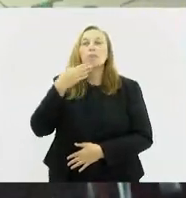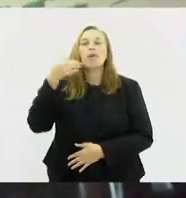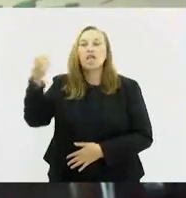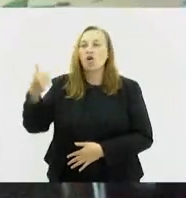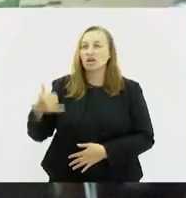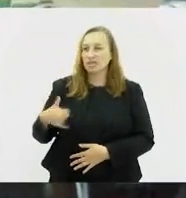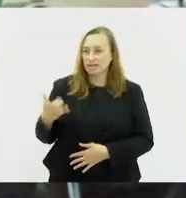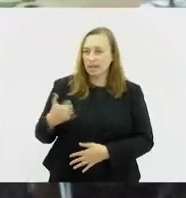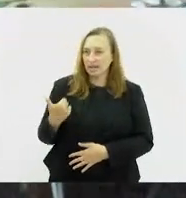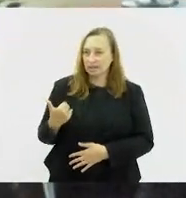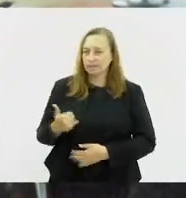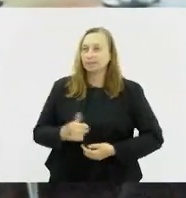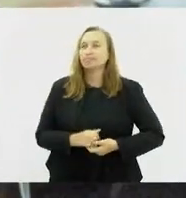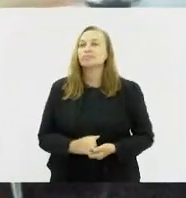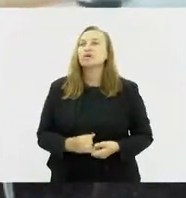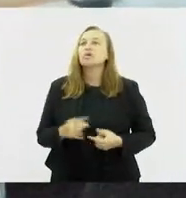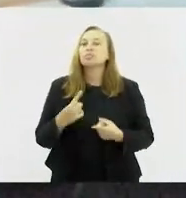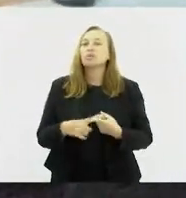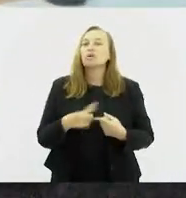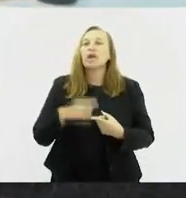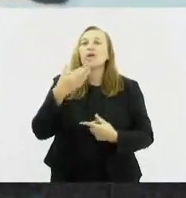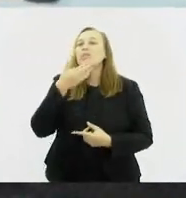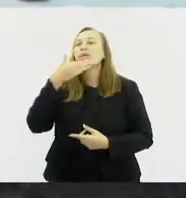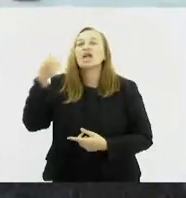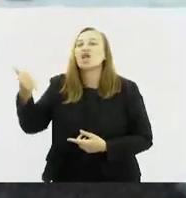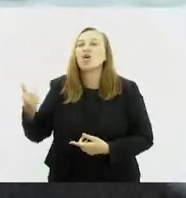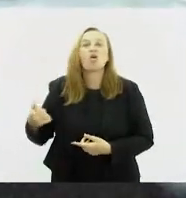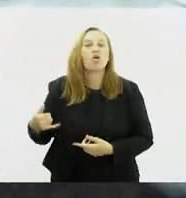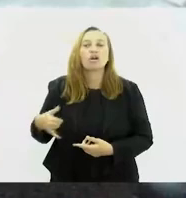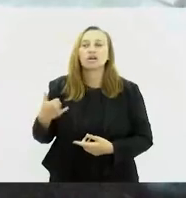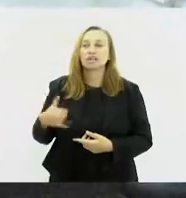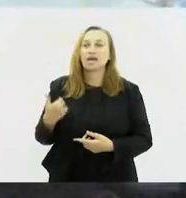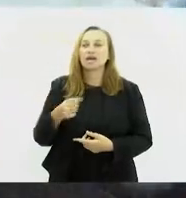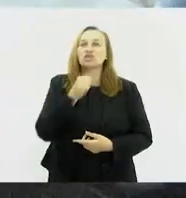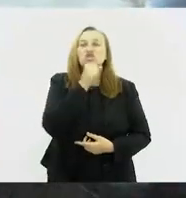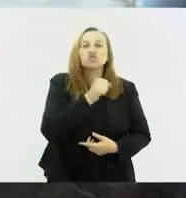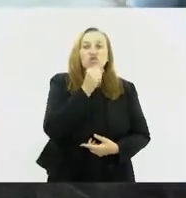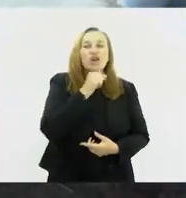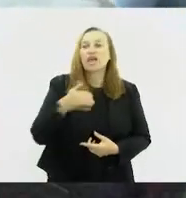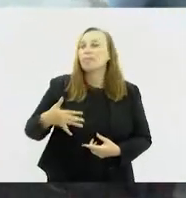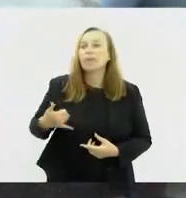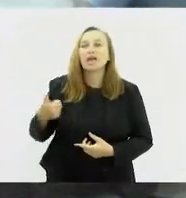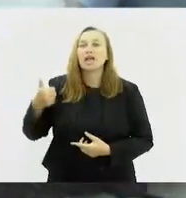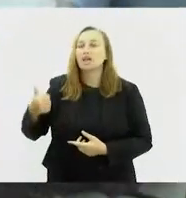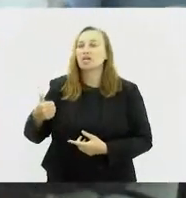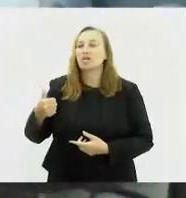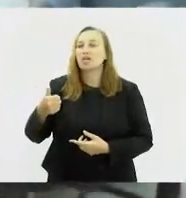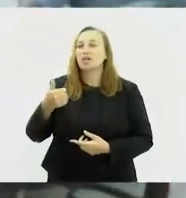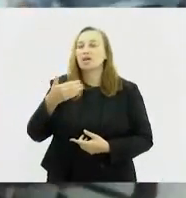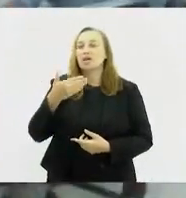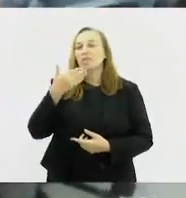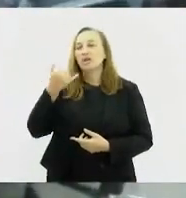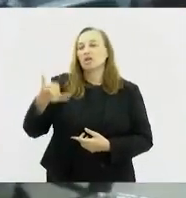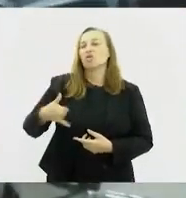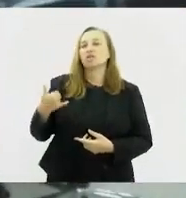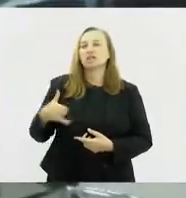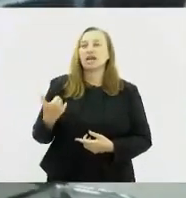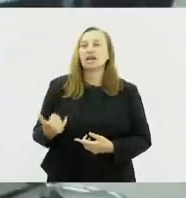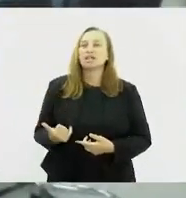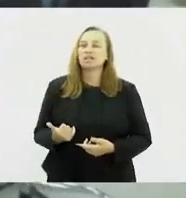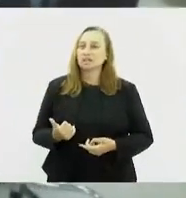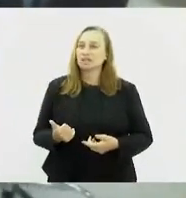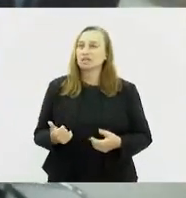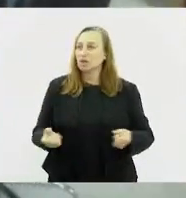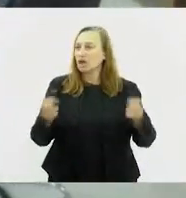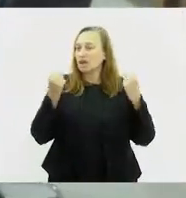idade. Porque elas são as melhores. A terceira idade aqui, ó, é uma terceira idade ativa,